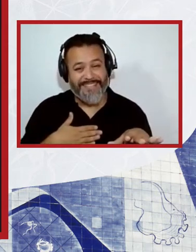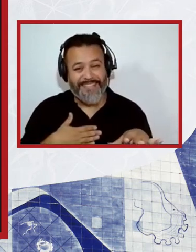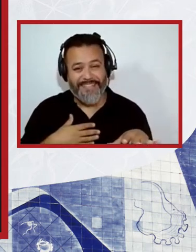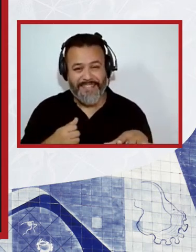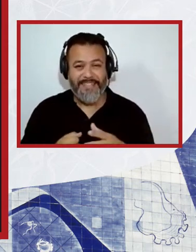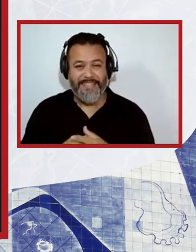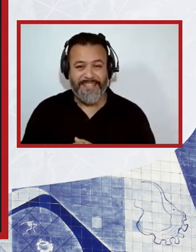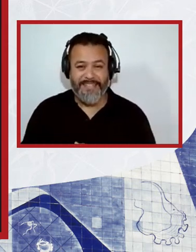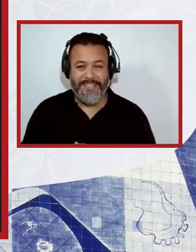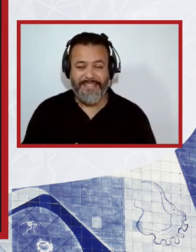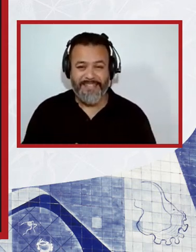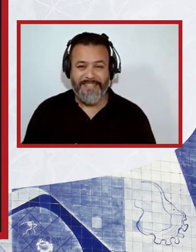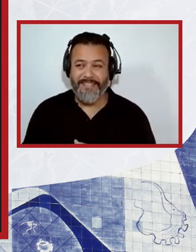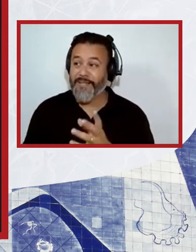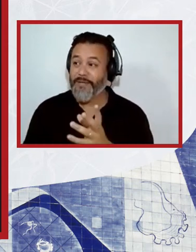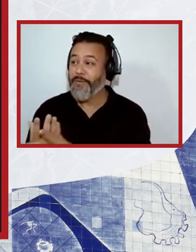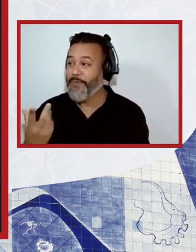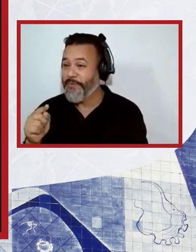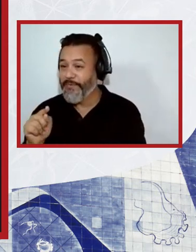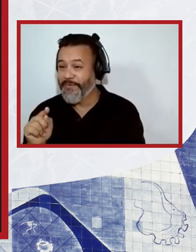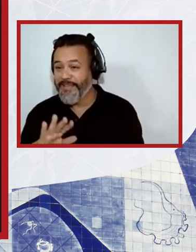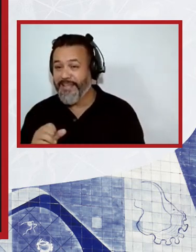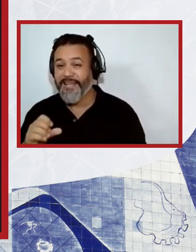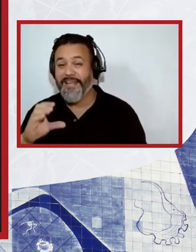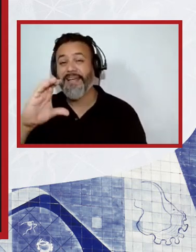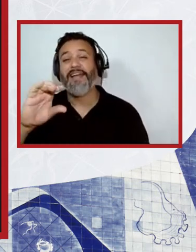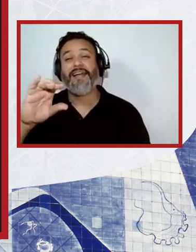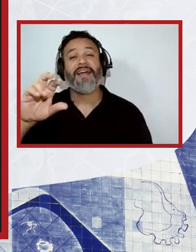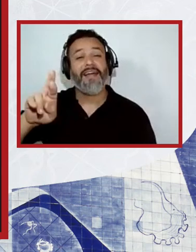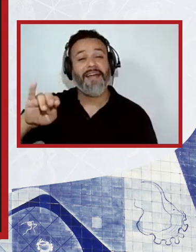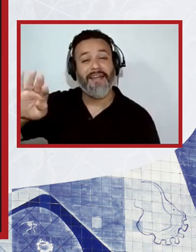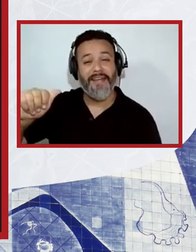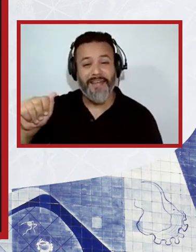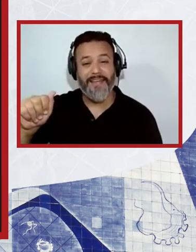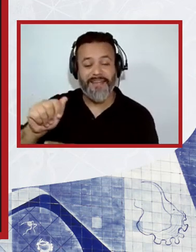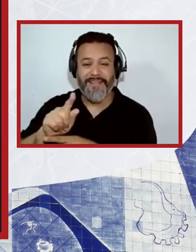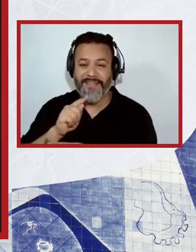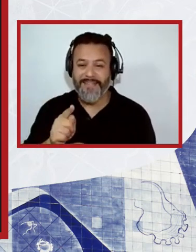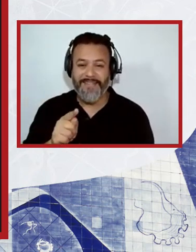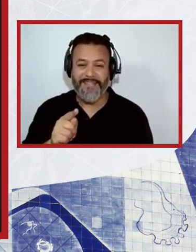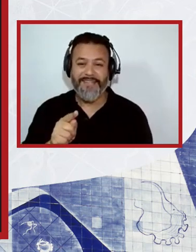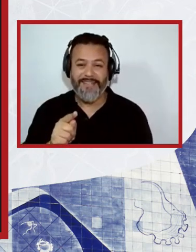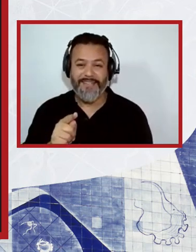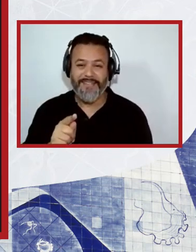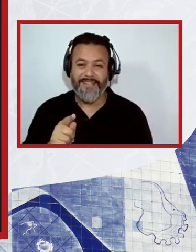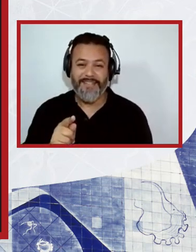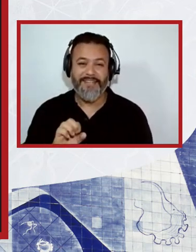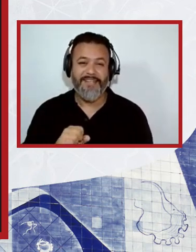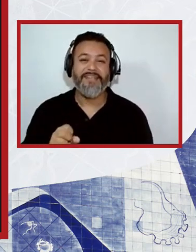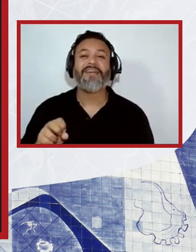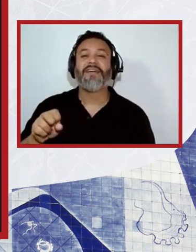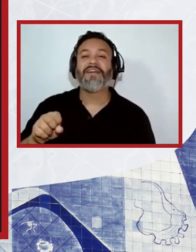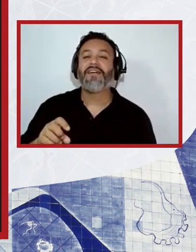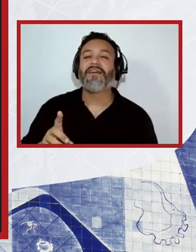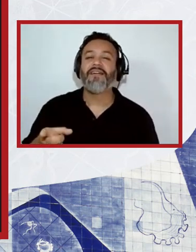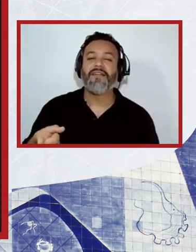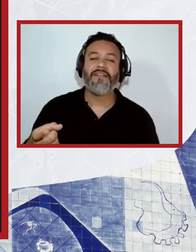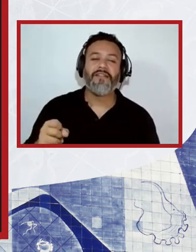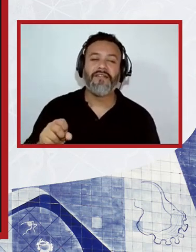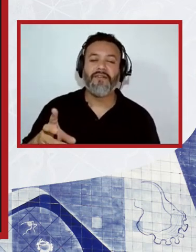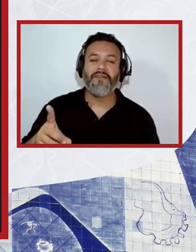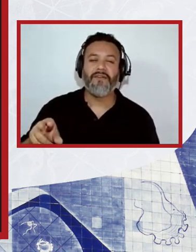Fui cria do Benjamin Constant, aprendi dois vox, o sistema dos vox, desde os 8 anos de